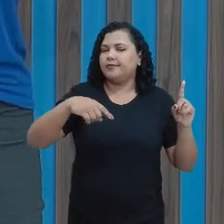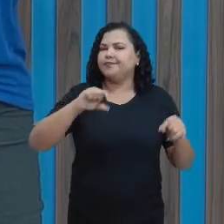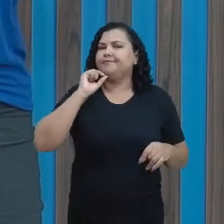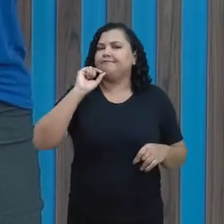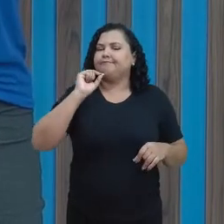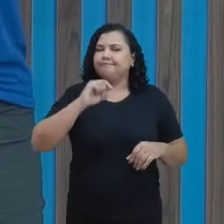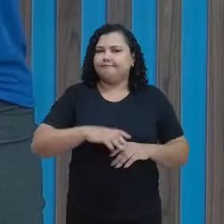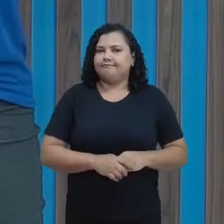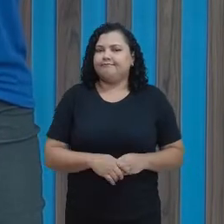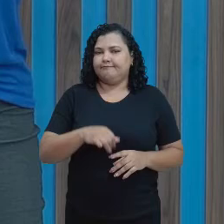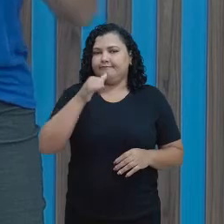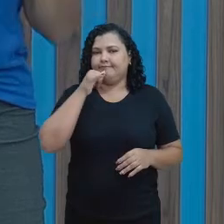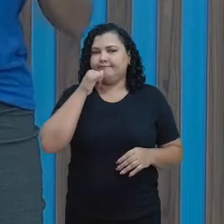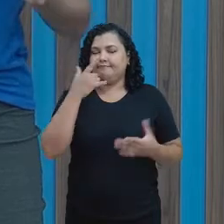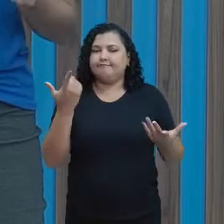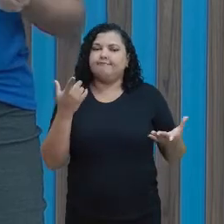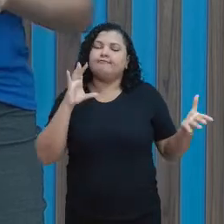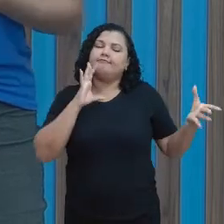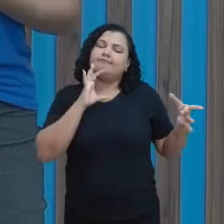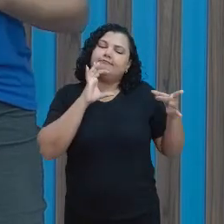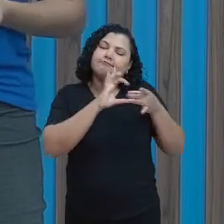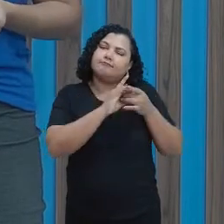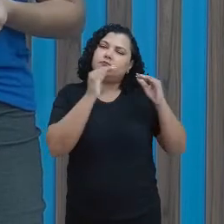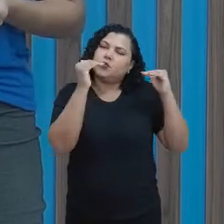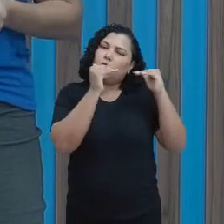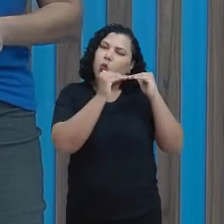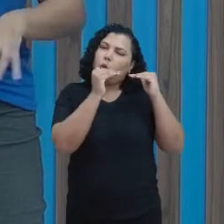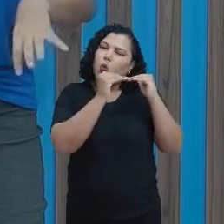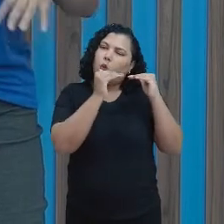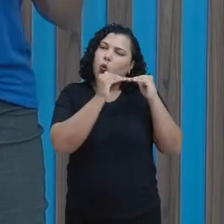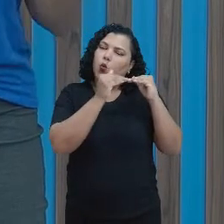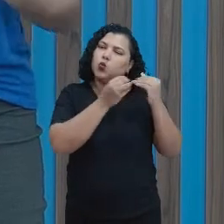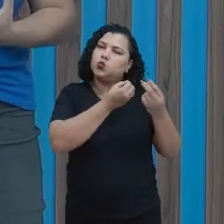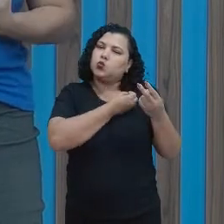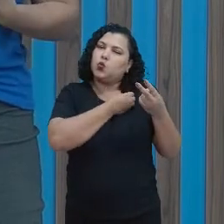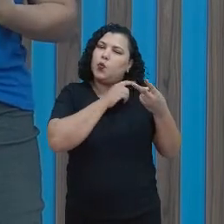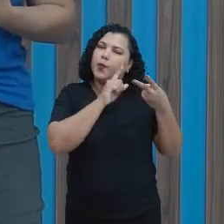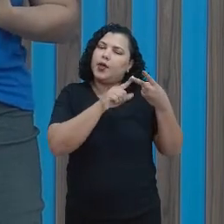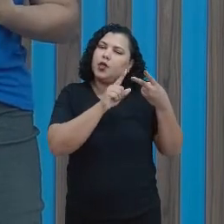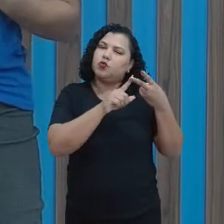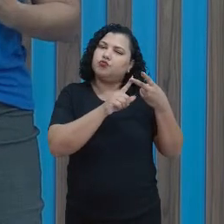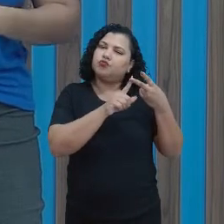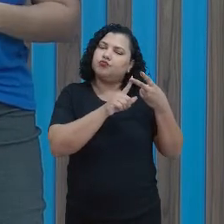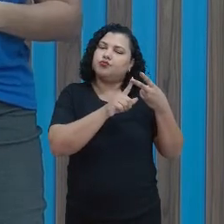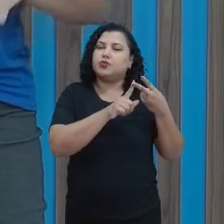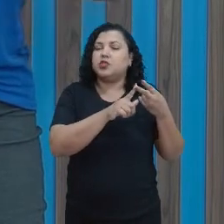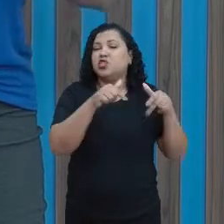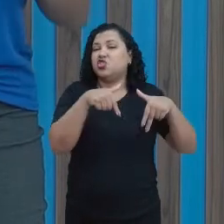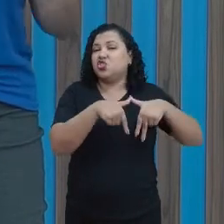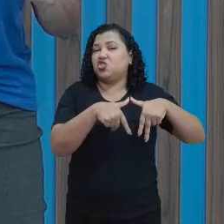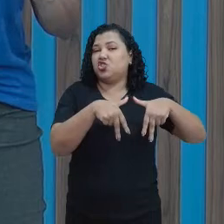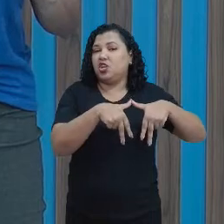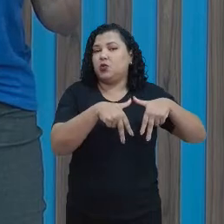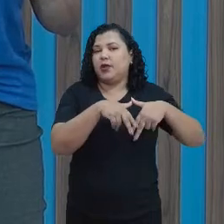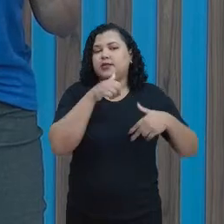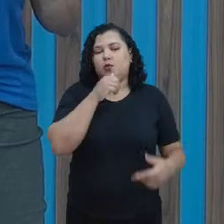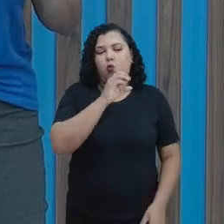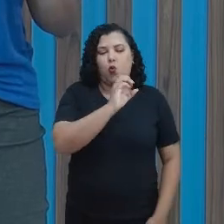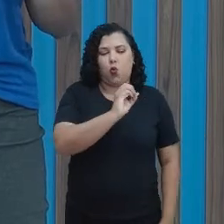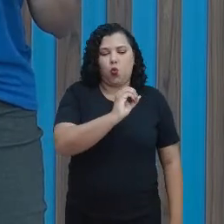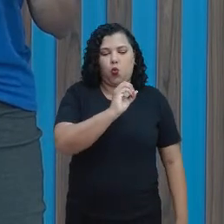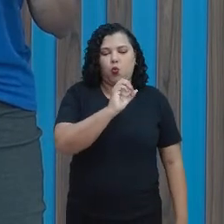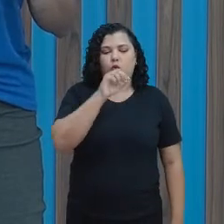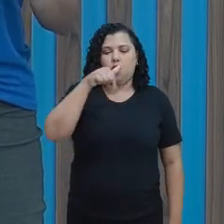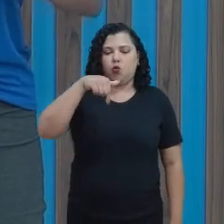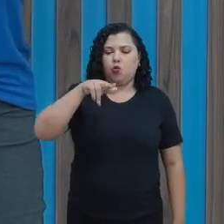eles concordarão em número e em gênero. Então, por exemplo, eu tenho o qual, mas eu também tenho